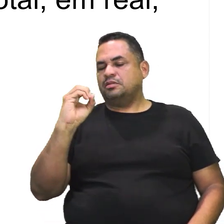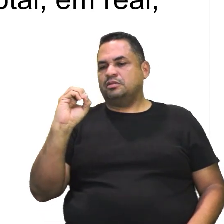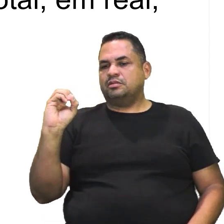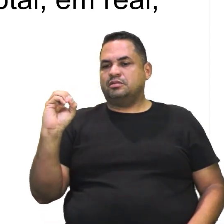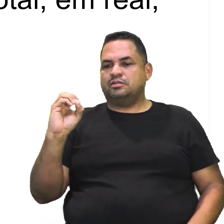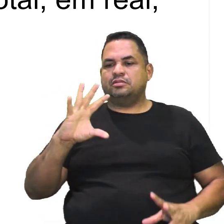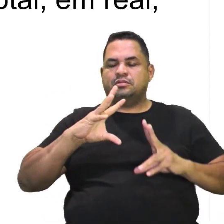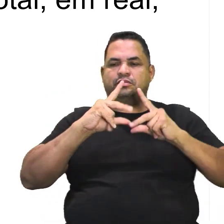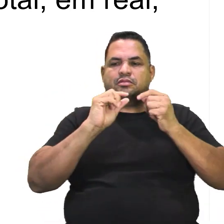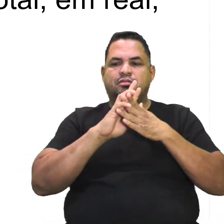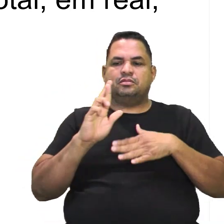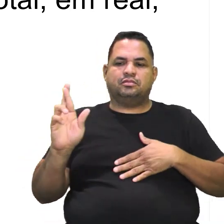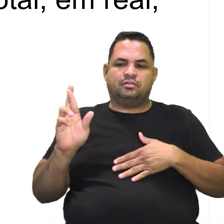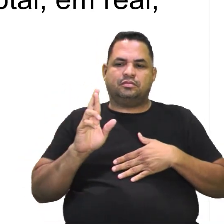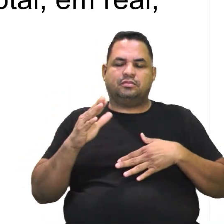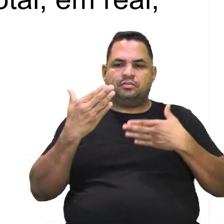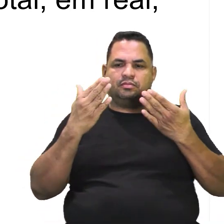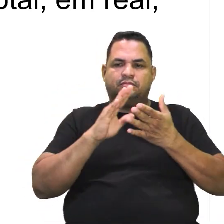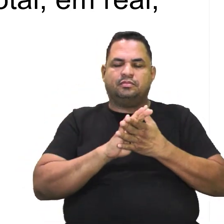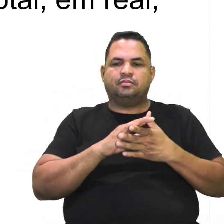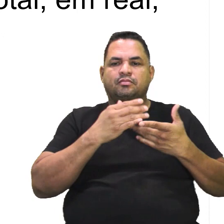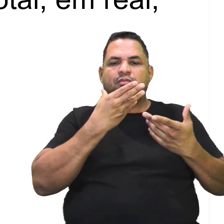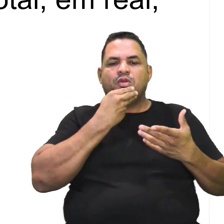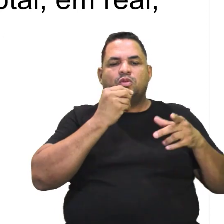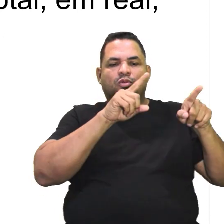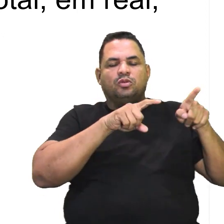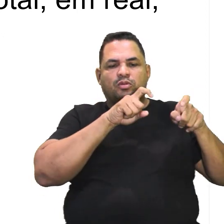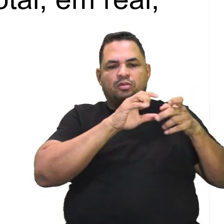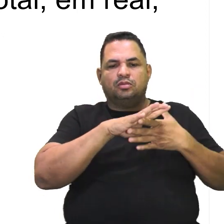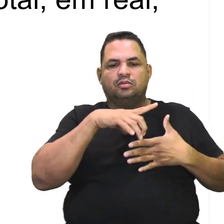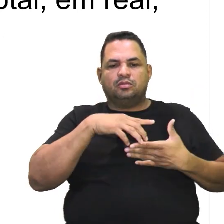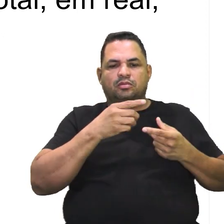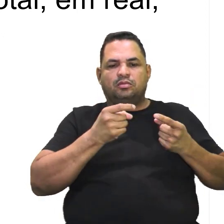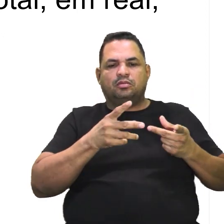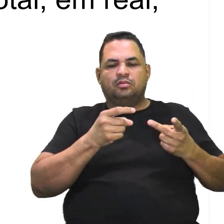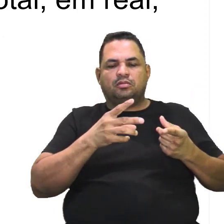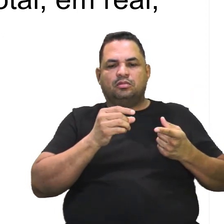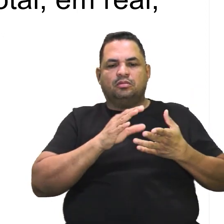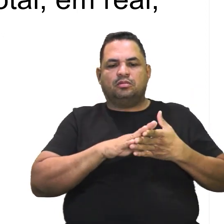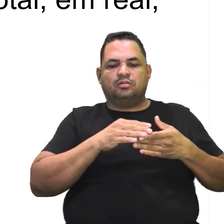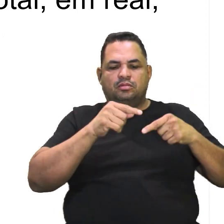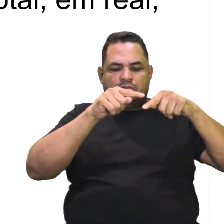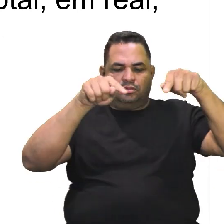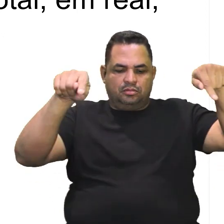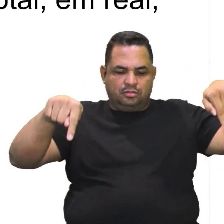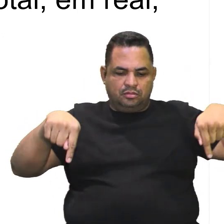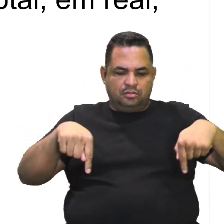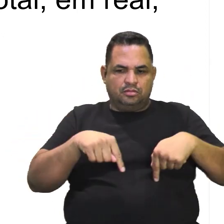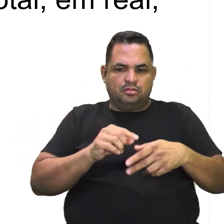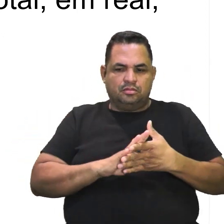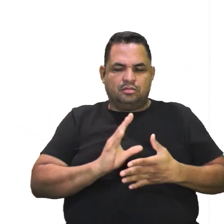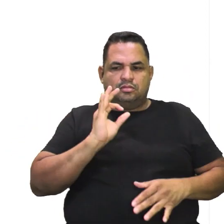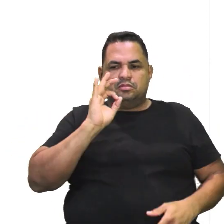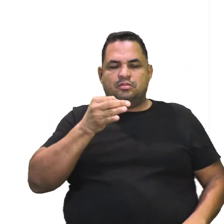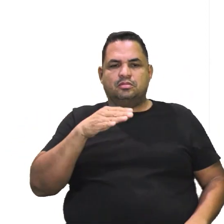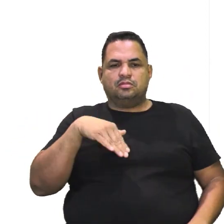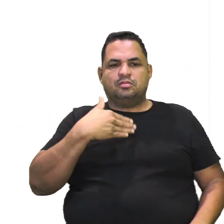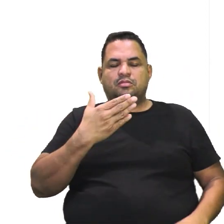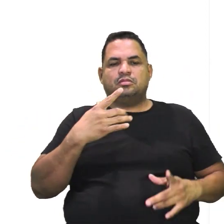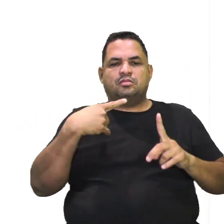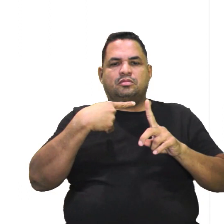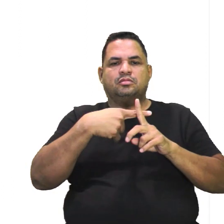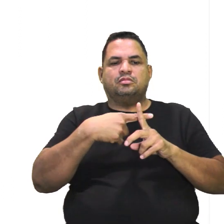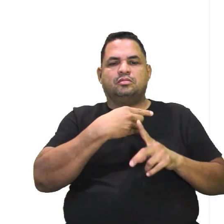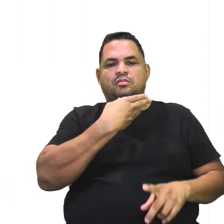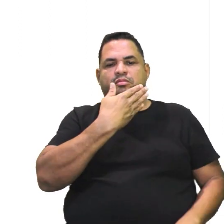total em real que o fazendeiro vai ter com todas as vendas dos terrenos, certo? Certo. Então, quando a gente